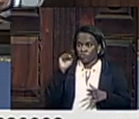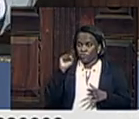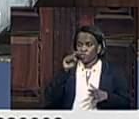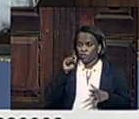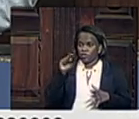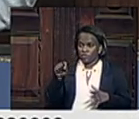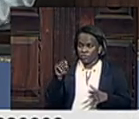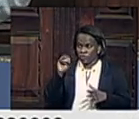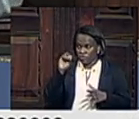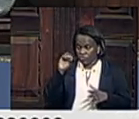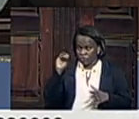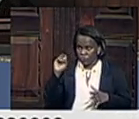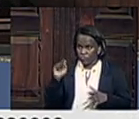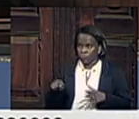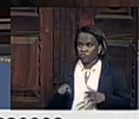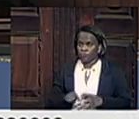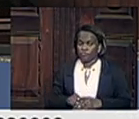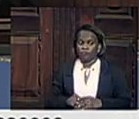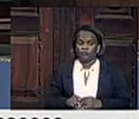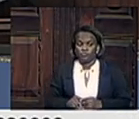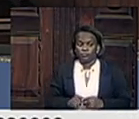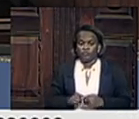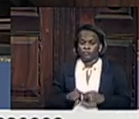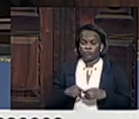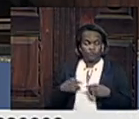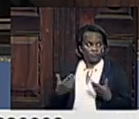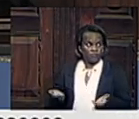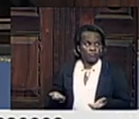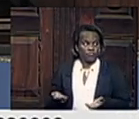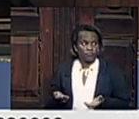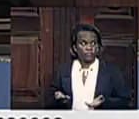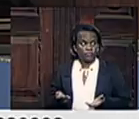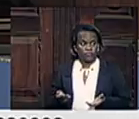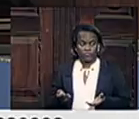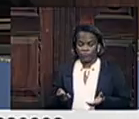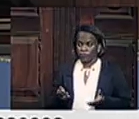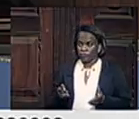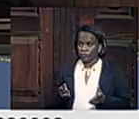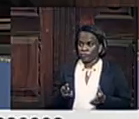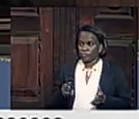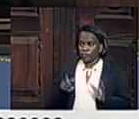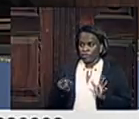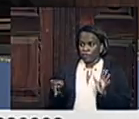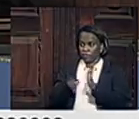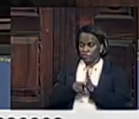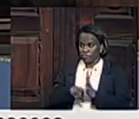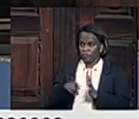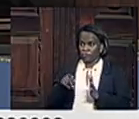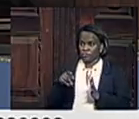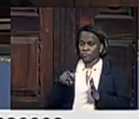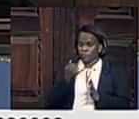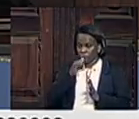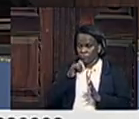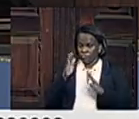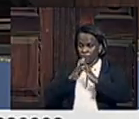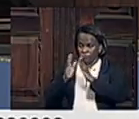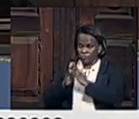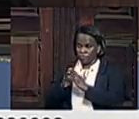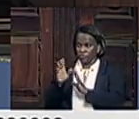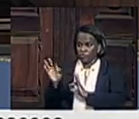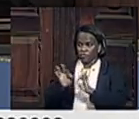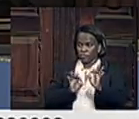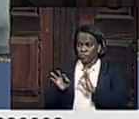mil contas. Bom, isso na tarifa. Os da tarifa de energia residencial é um